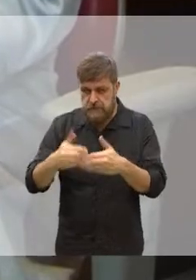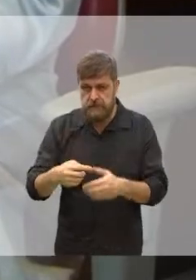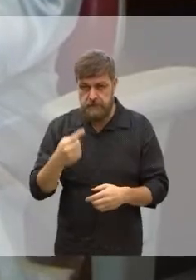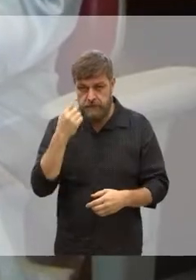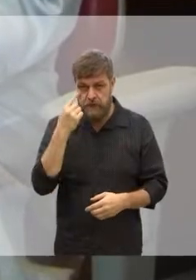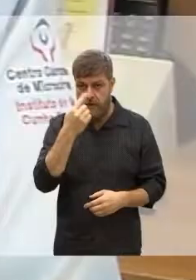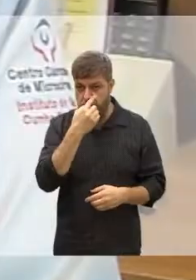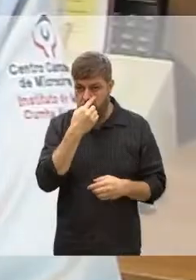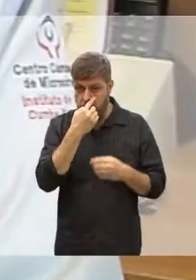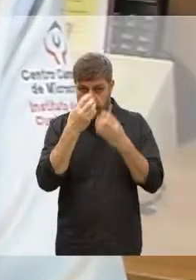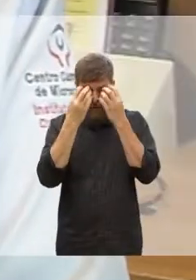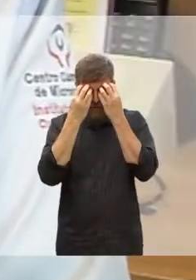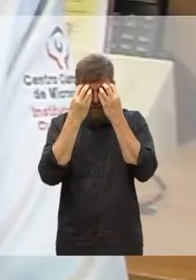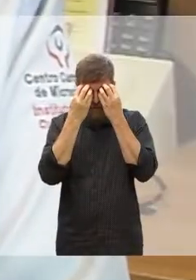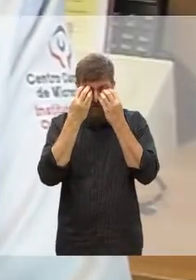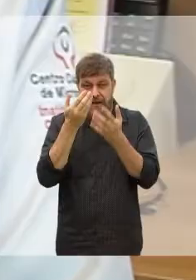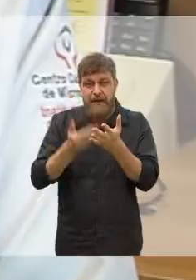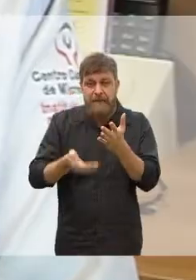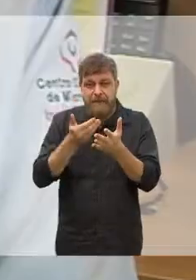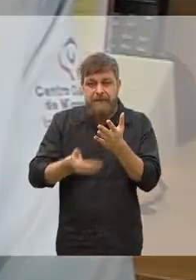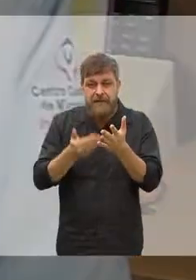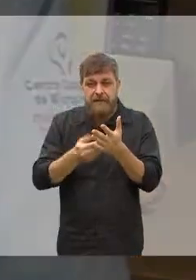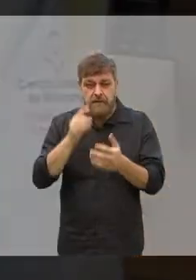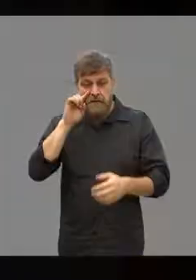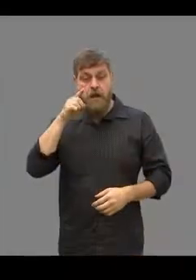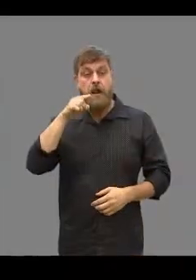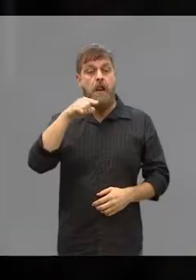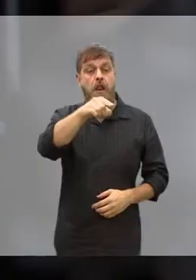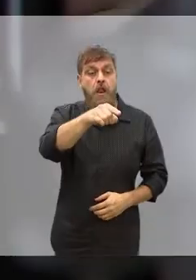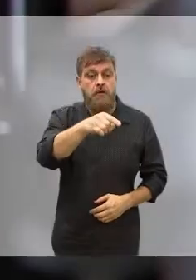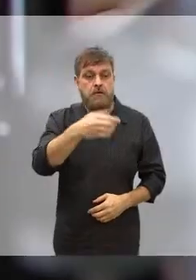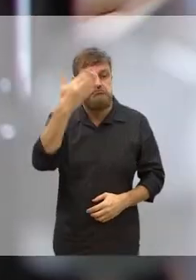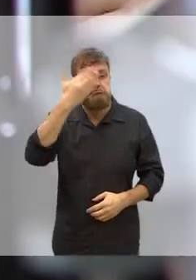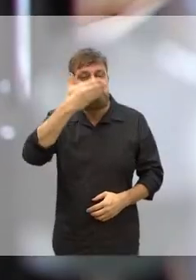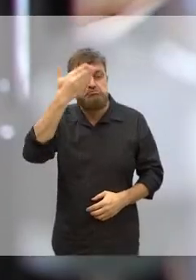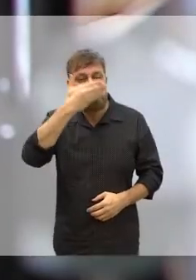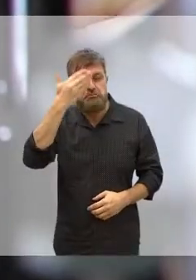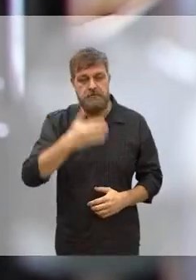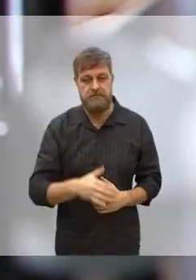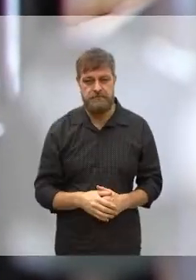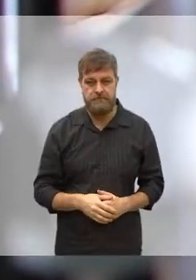de mudança de foco, do perto para intermediário e longe.